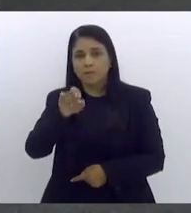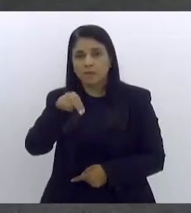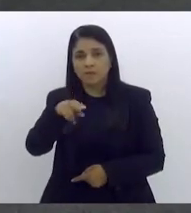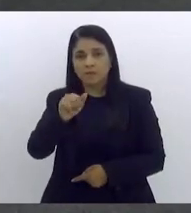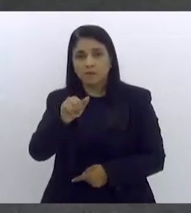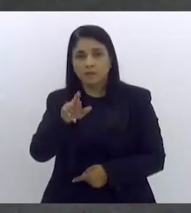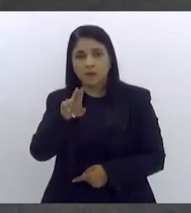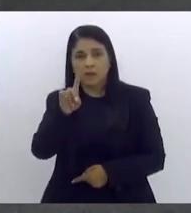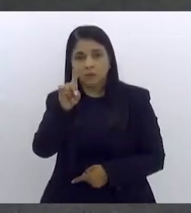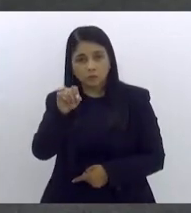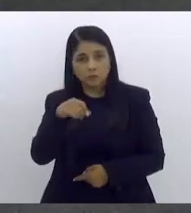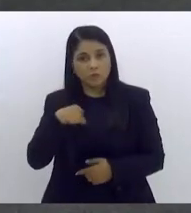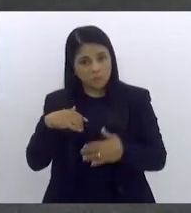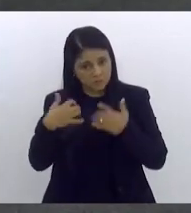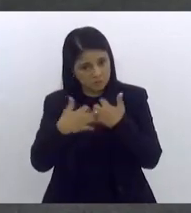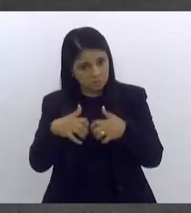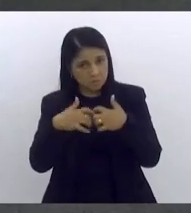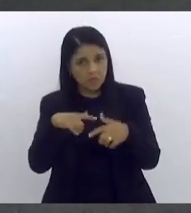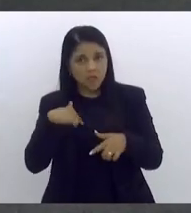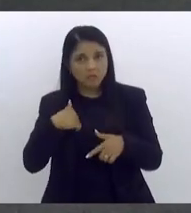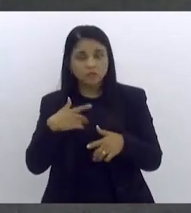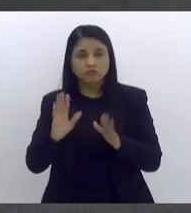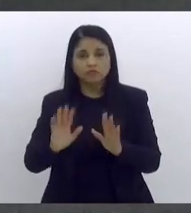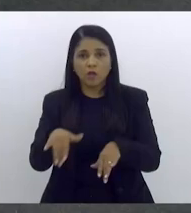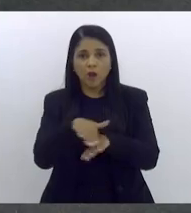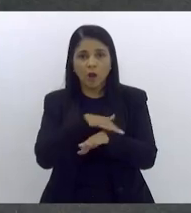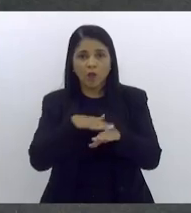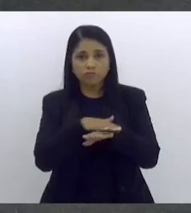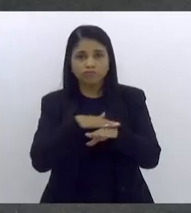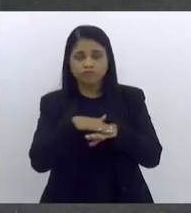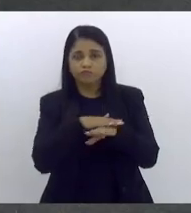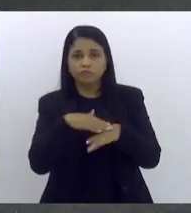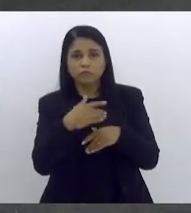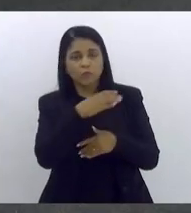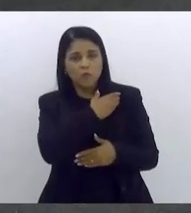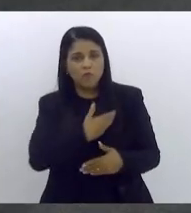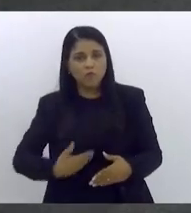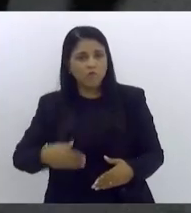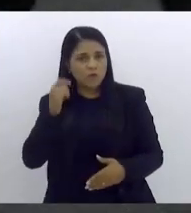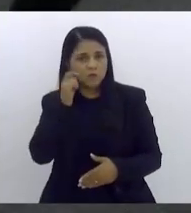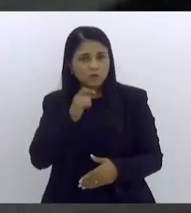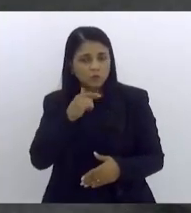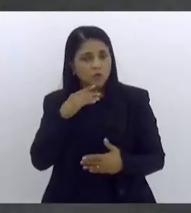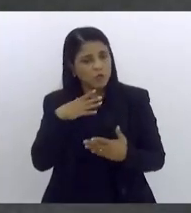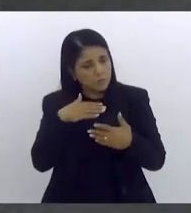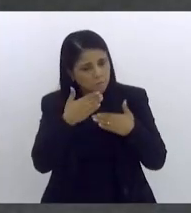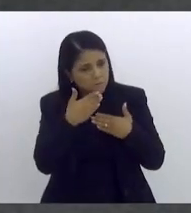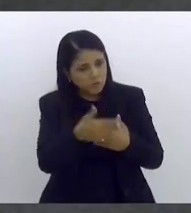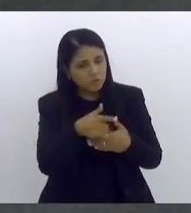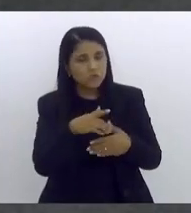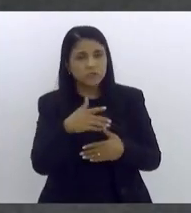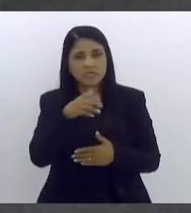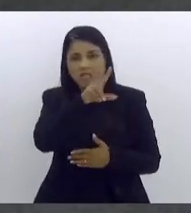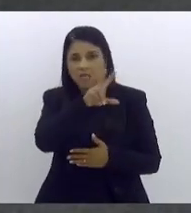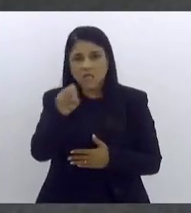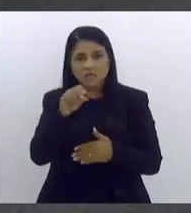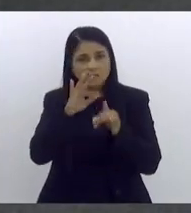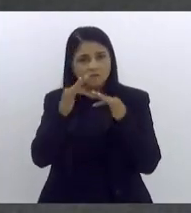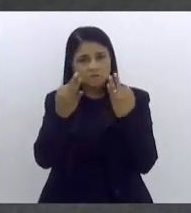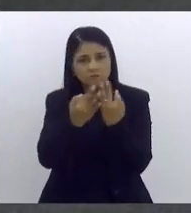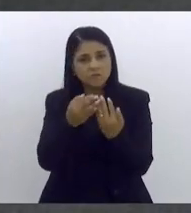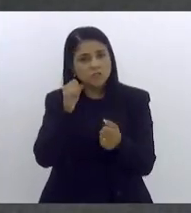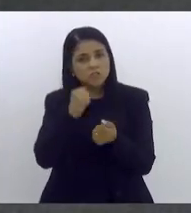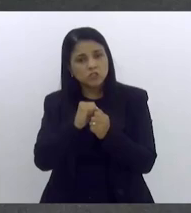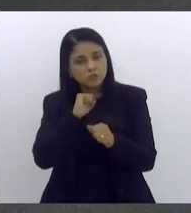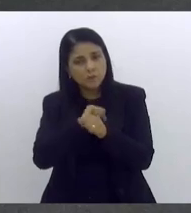foi prefeito. E deveria estar conversando com o governador para chamar a atenção dele e dizer que tem mais de 500 famílias que estavam esperando o